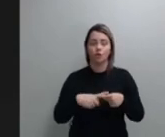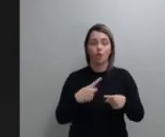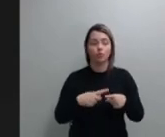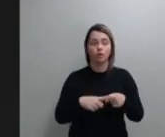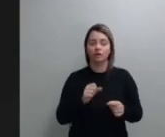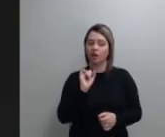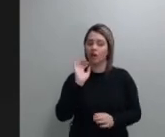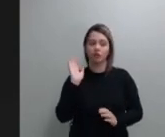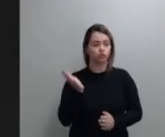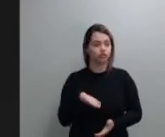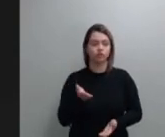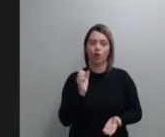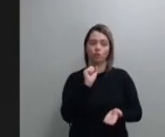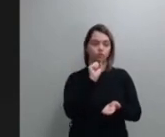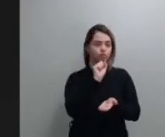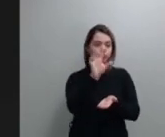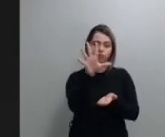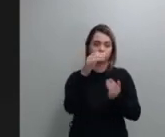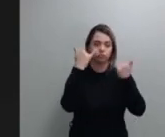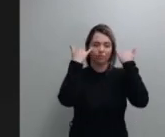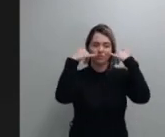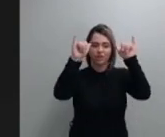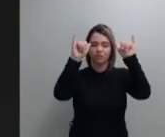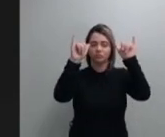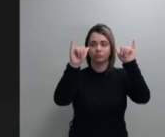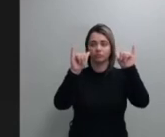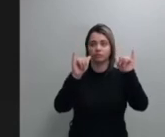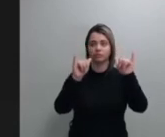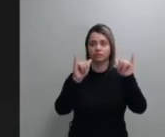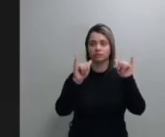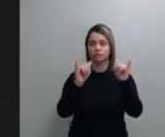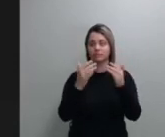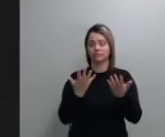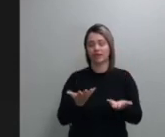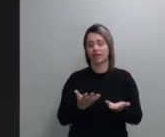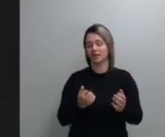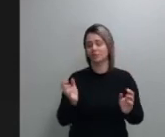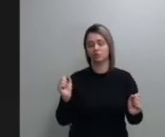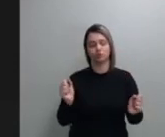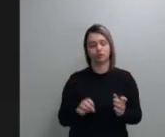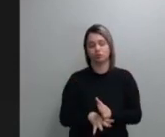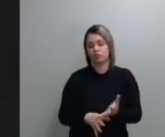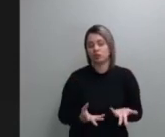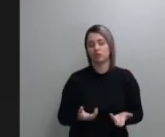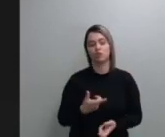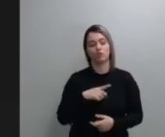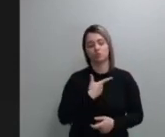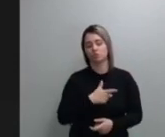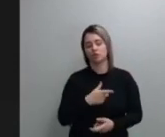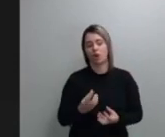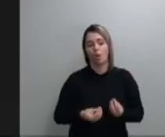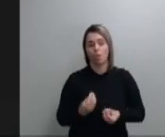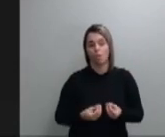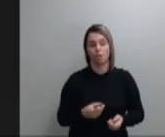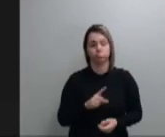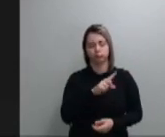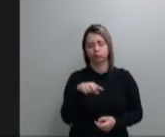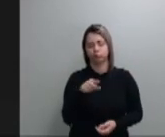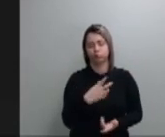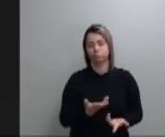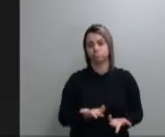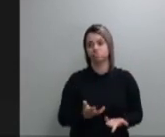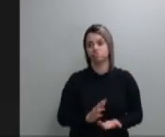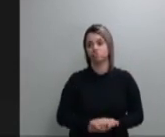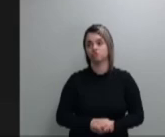doutora Bárbara? foi o acordo não tendo sido publicado aí caberá a parte entrar com os embargos ou enfim fica